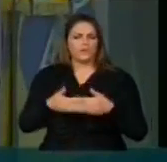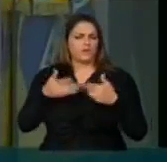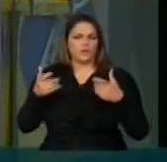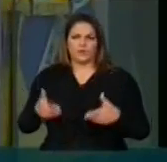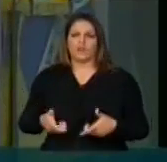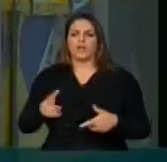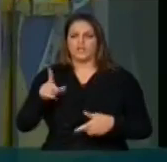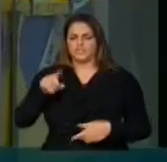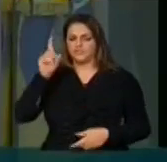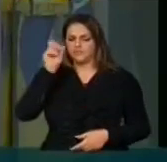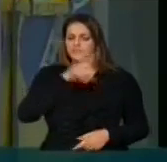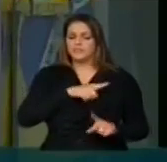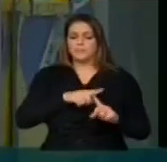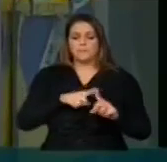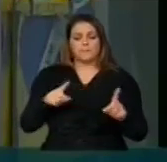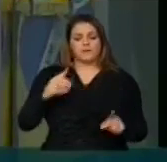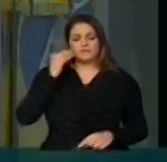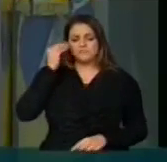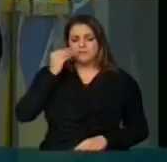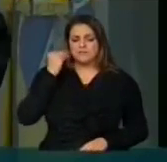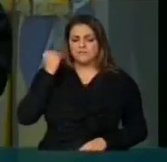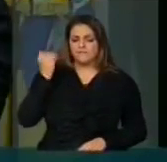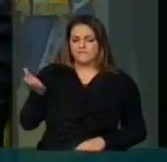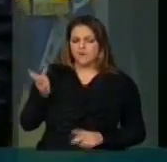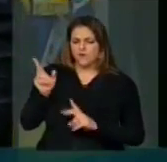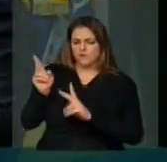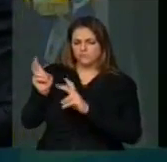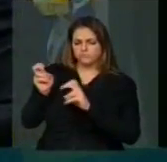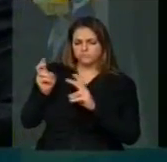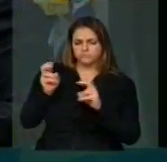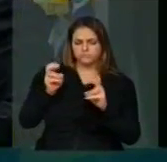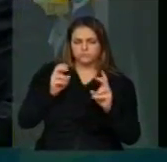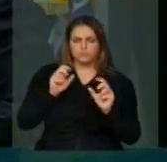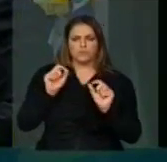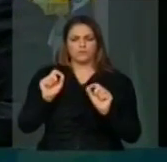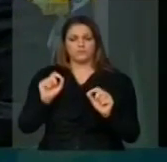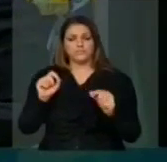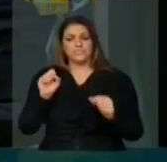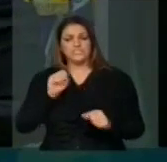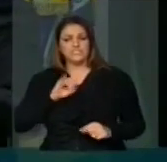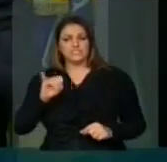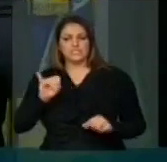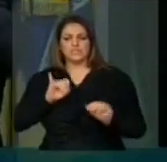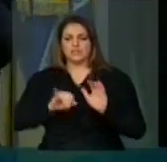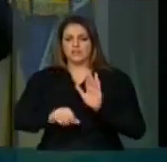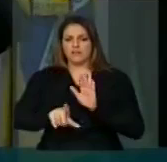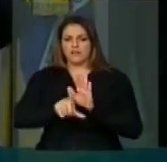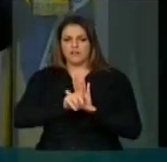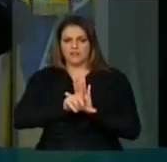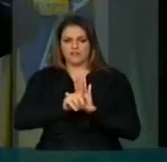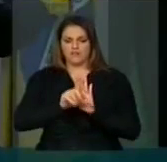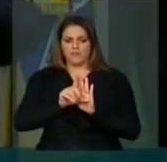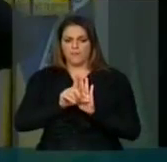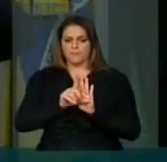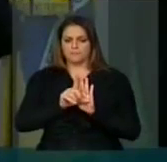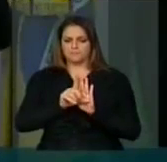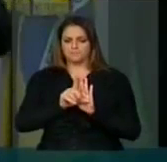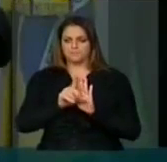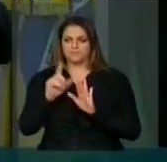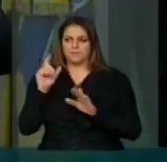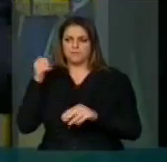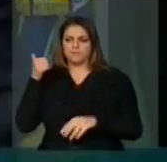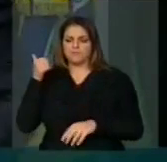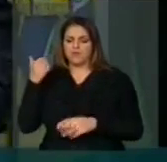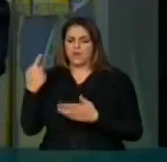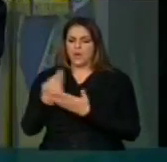experiência internacional aponta com a mais absoluta clareza que quando a legislação se dá depois de ocorrido o ato